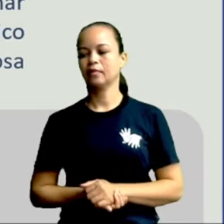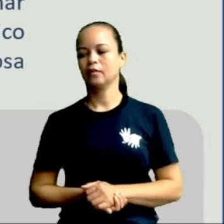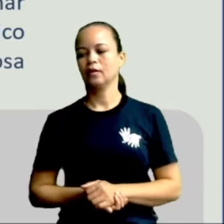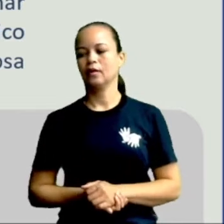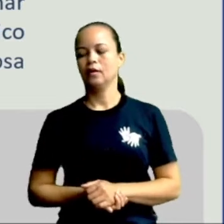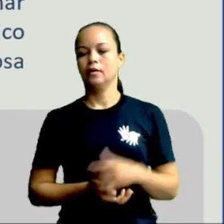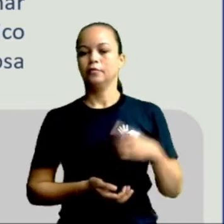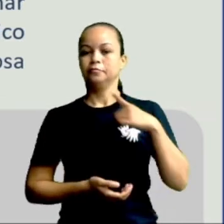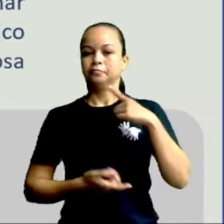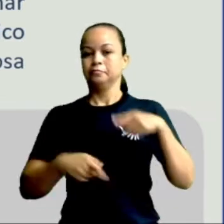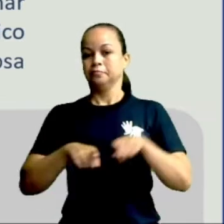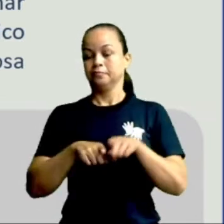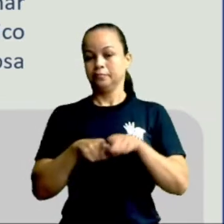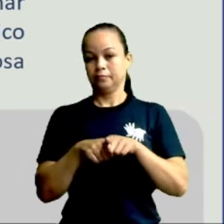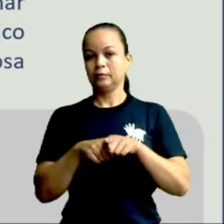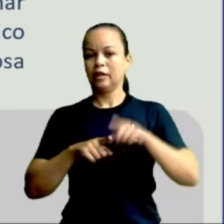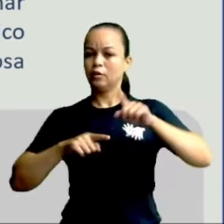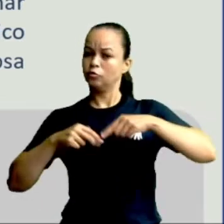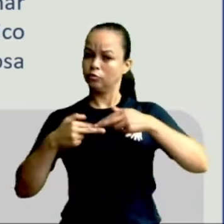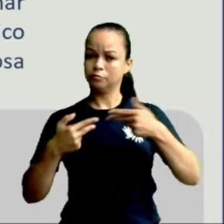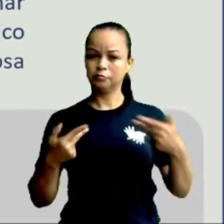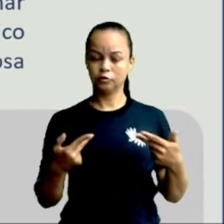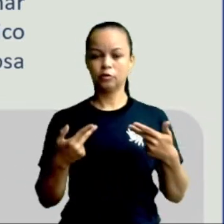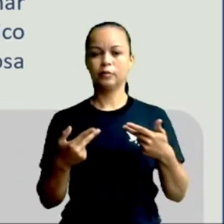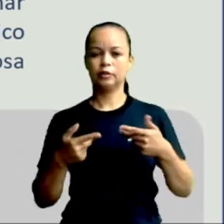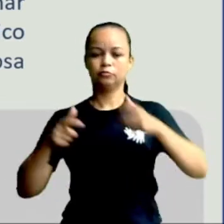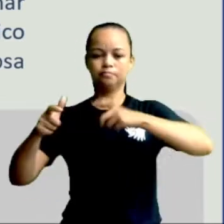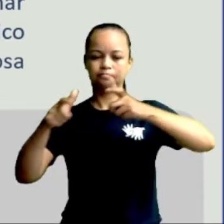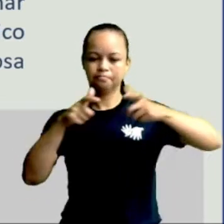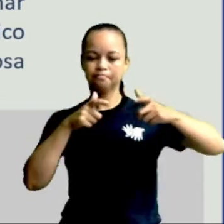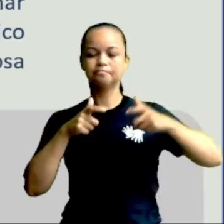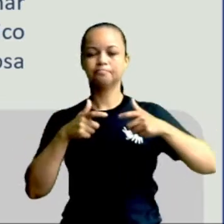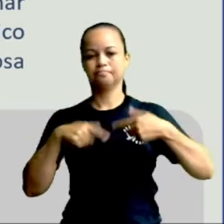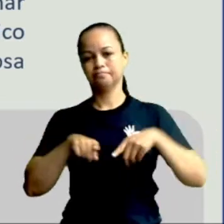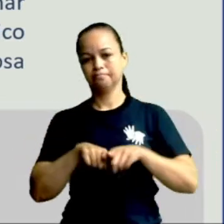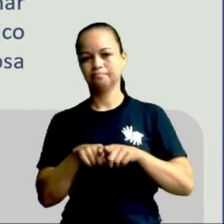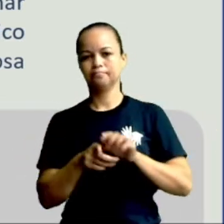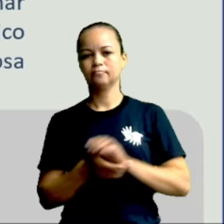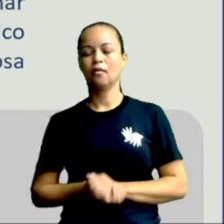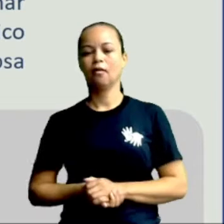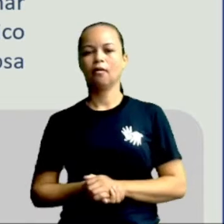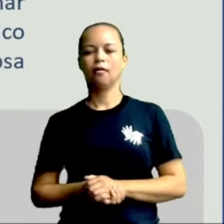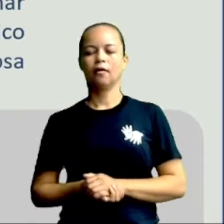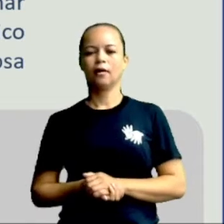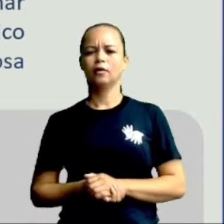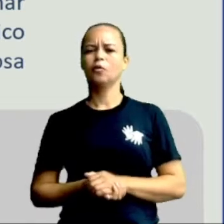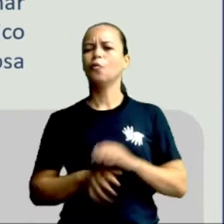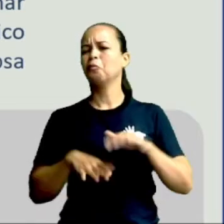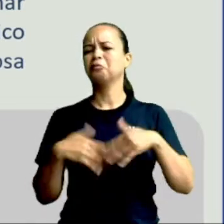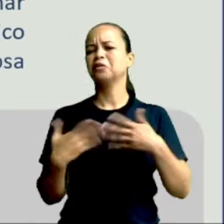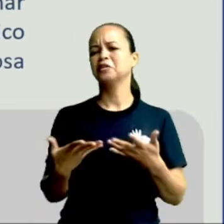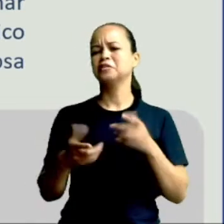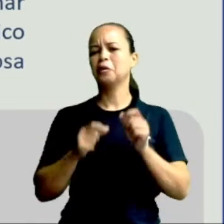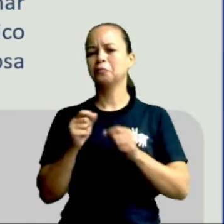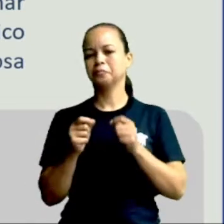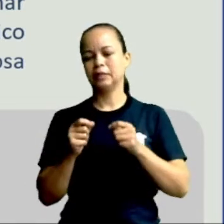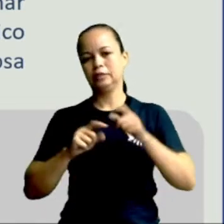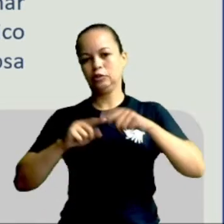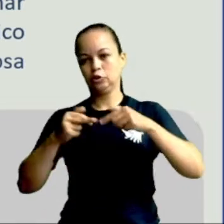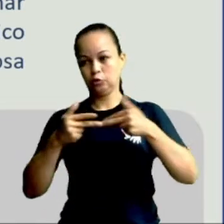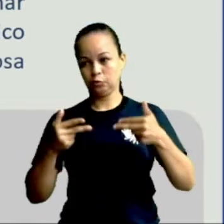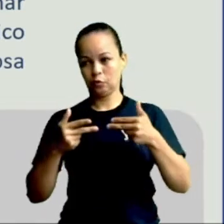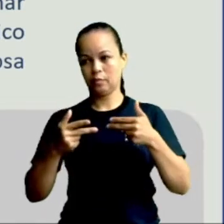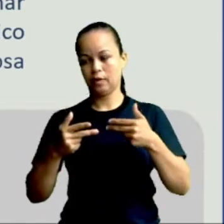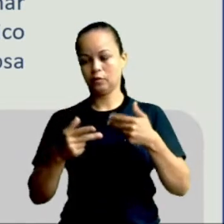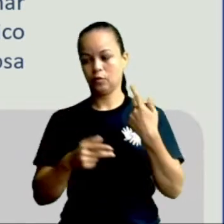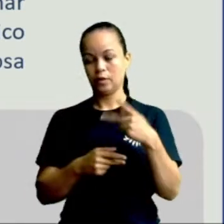Aí a gente tem também os instrumentos de localização. O que são instrumentos de localização? São instrumentos